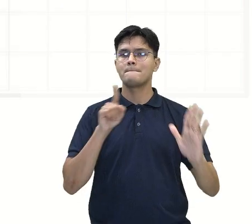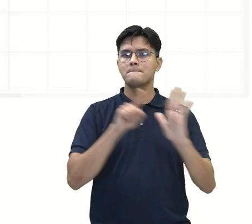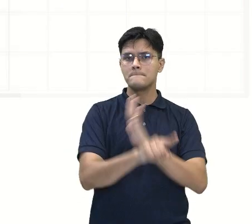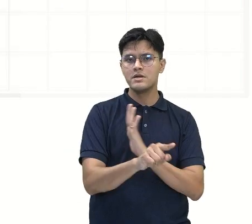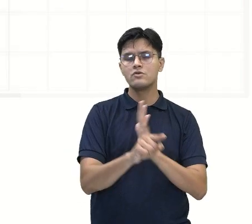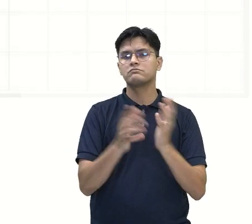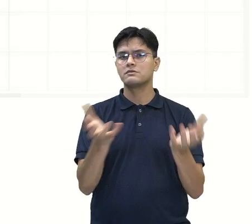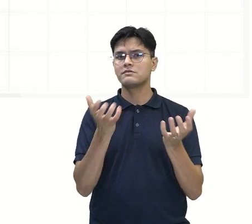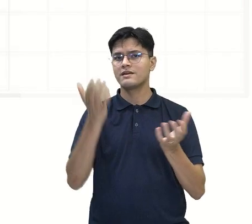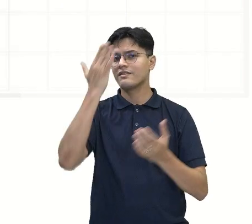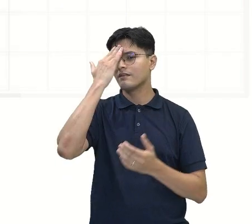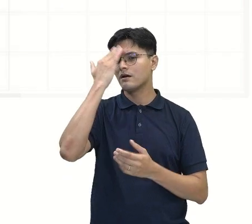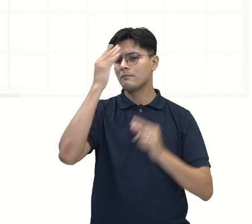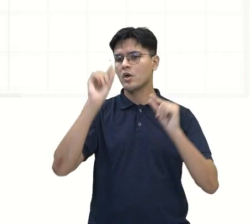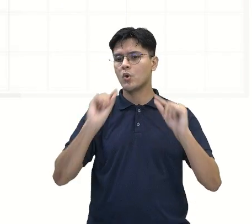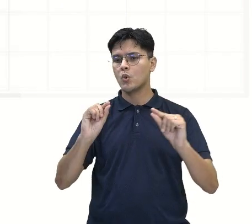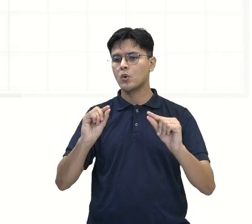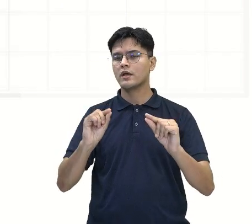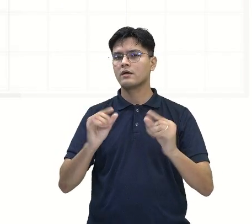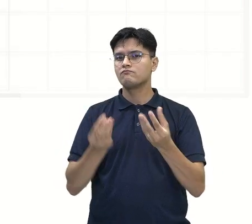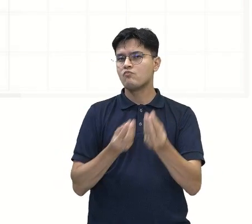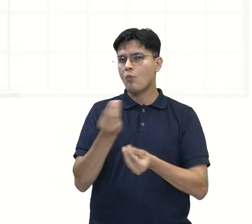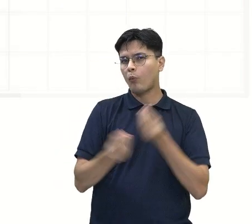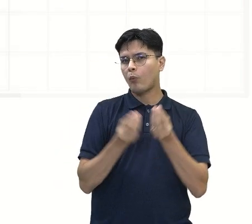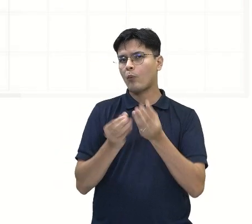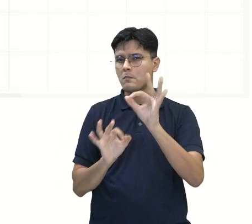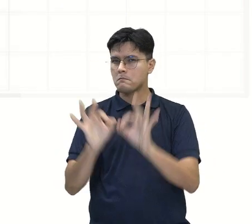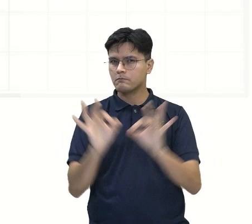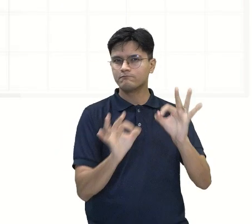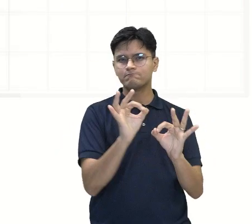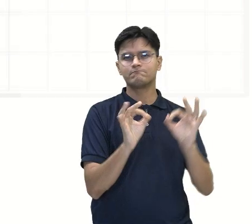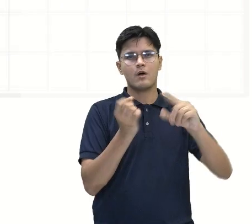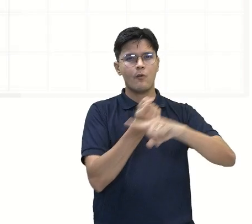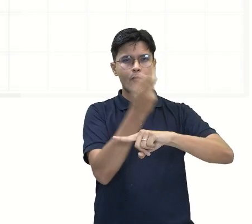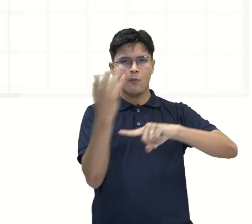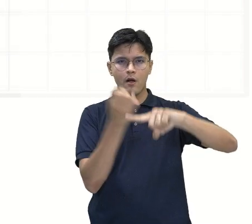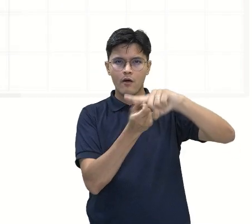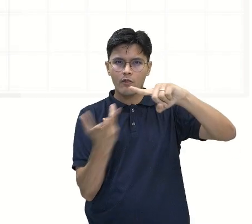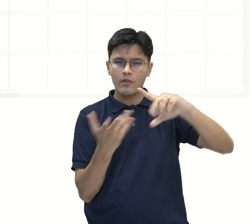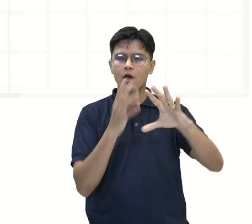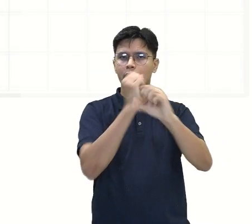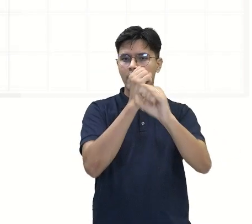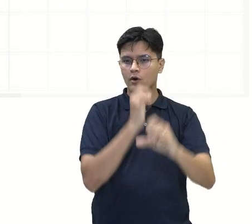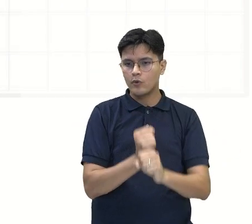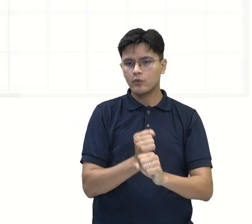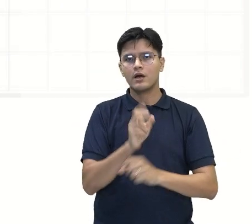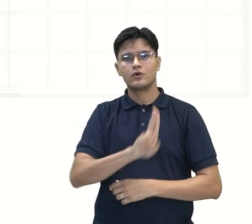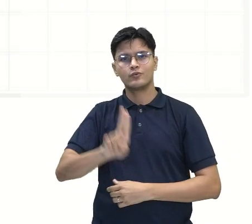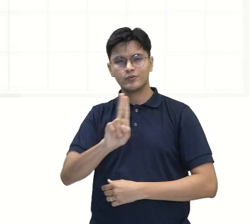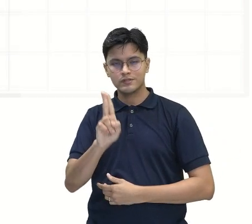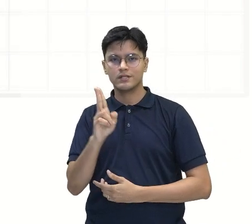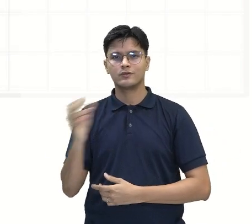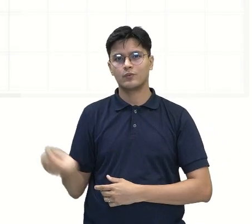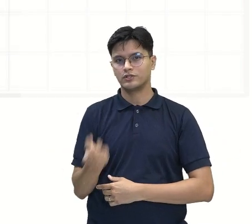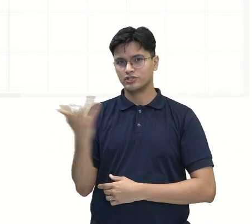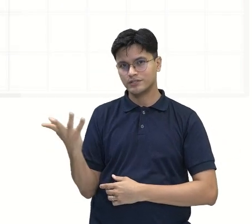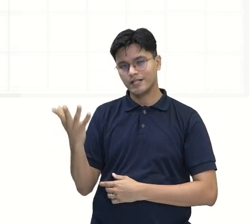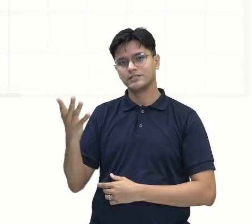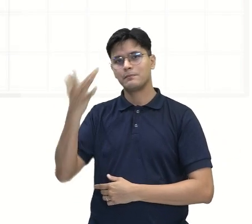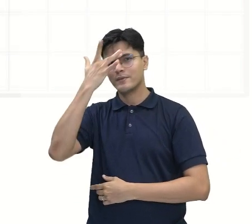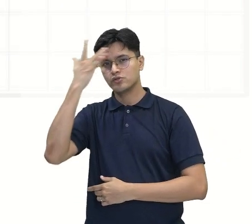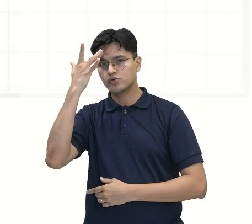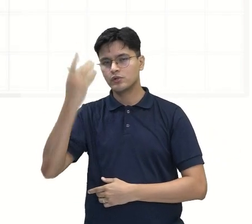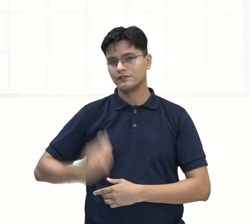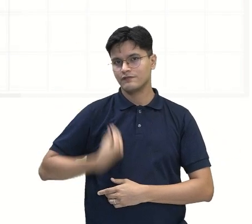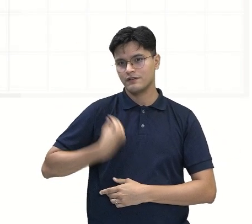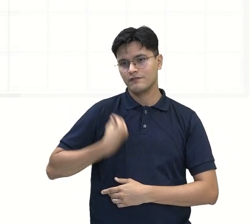as populações das regiões, né, metropolitanas de São Paulo e Belo Horizonte, então aqui na